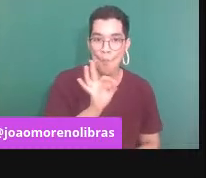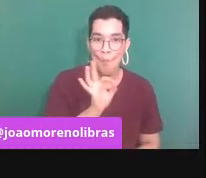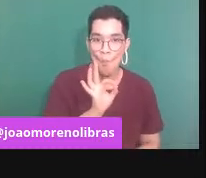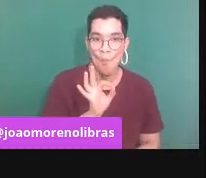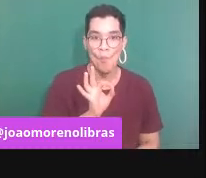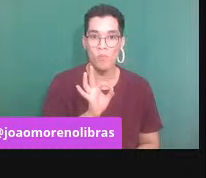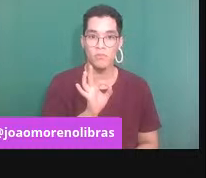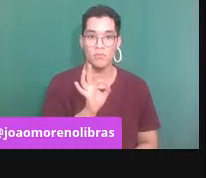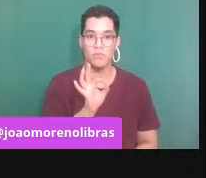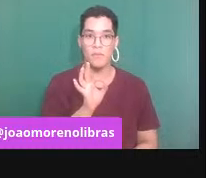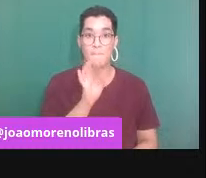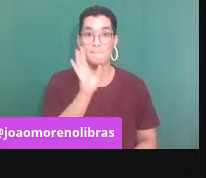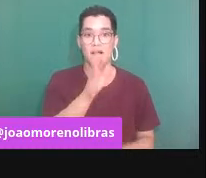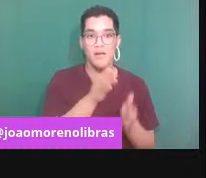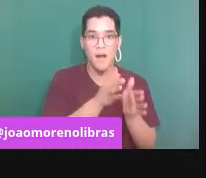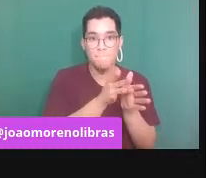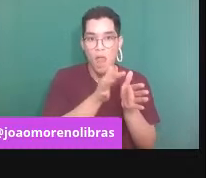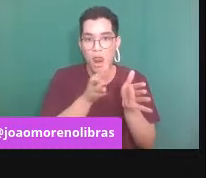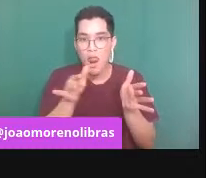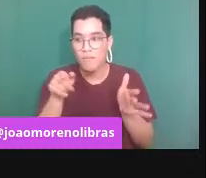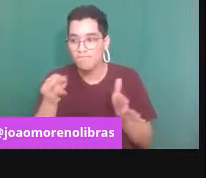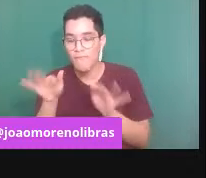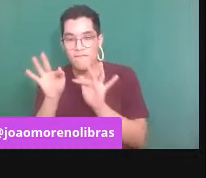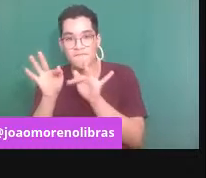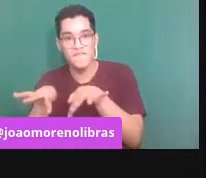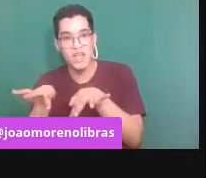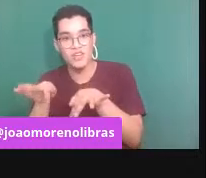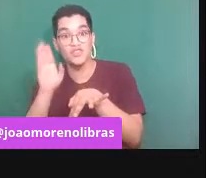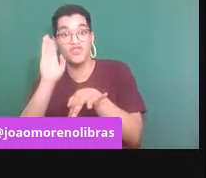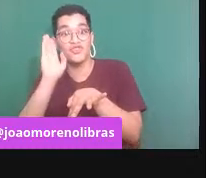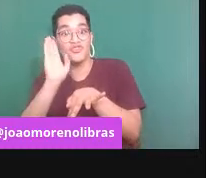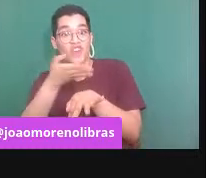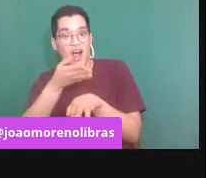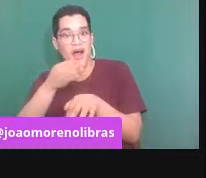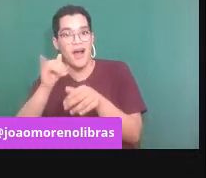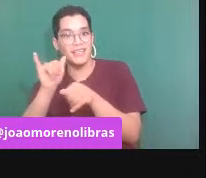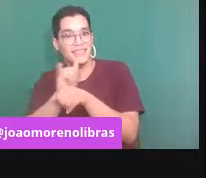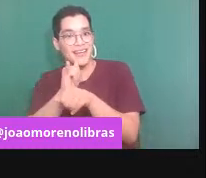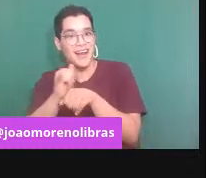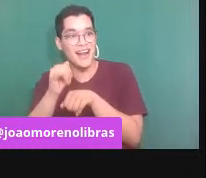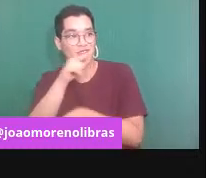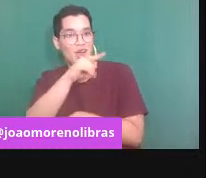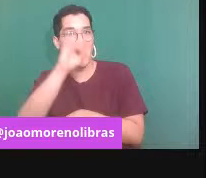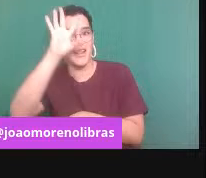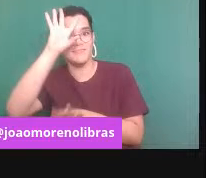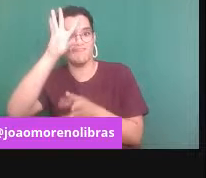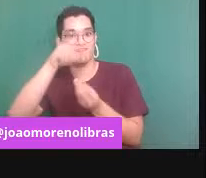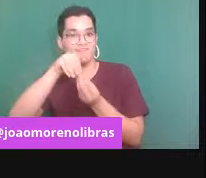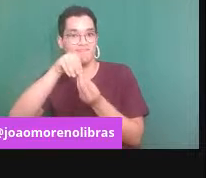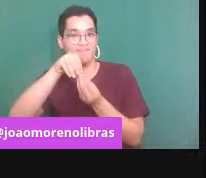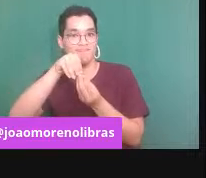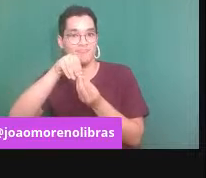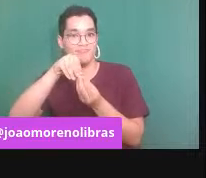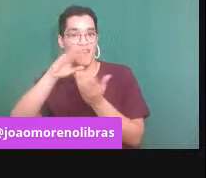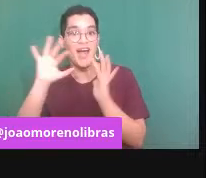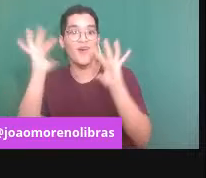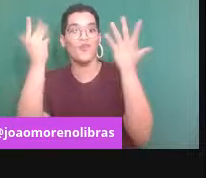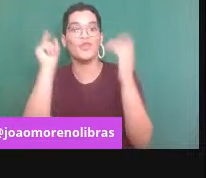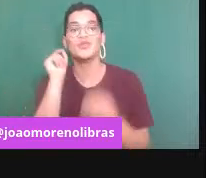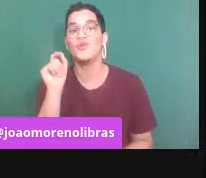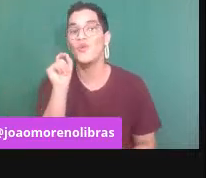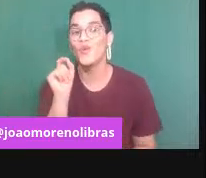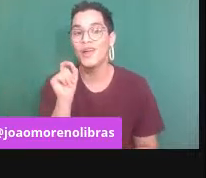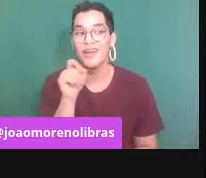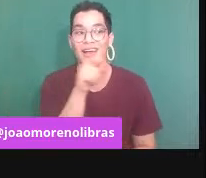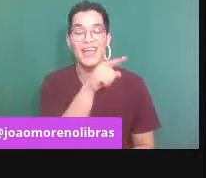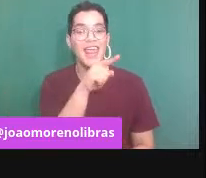as estratégias que ela deu, a superação. E aí, então, ela pôde indicar perspectivas para o ensino, né,